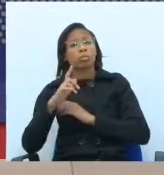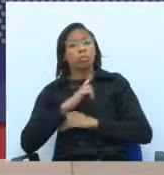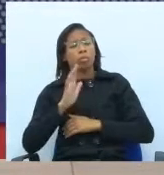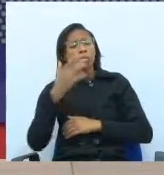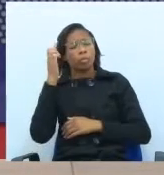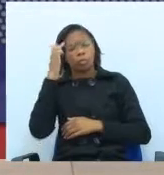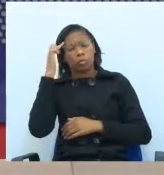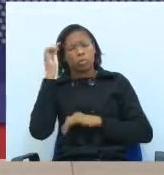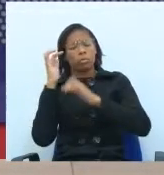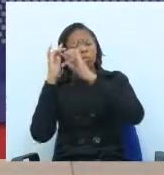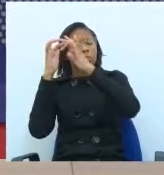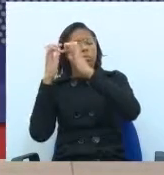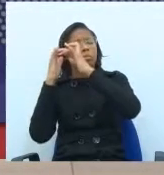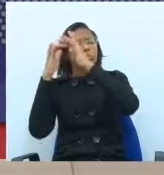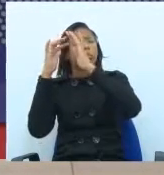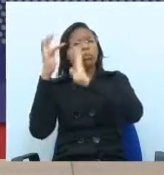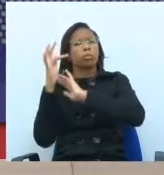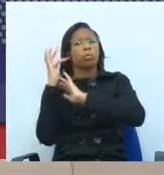mente,